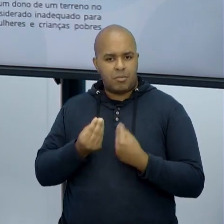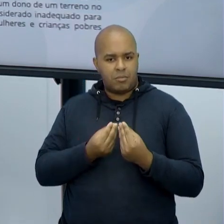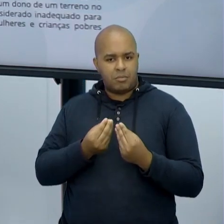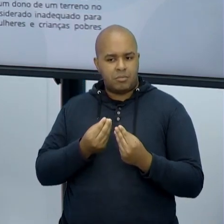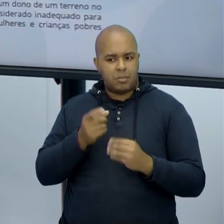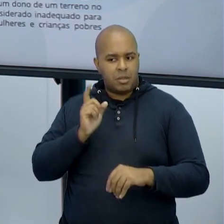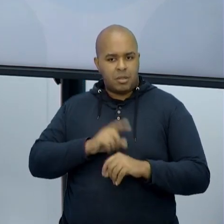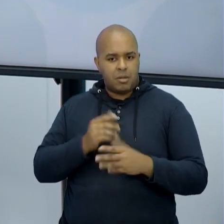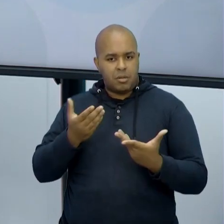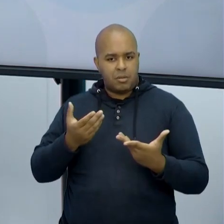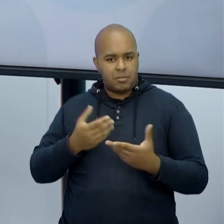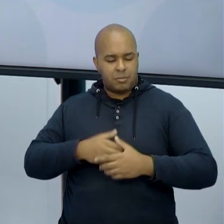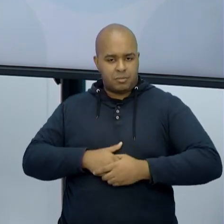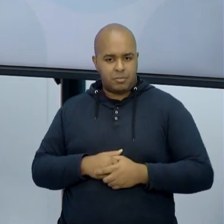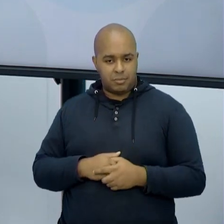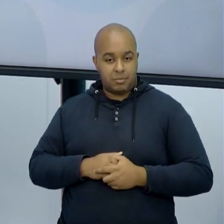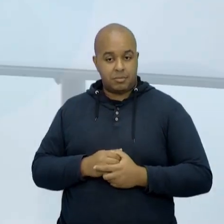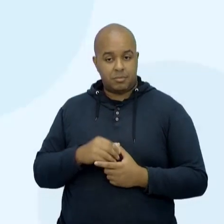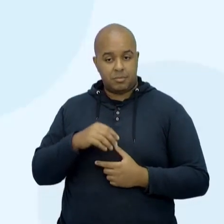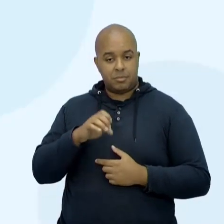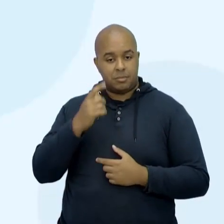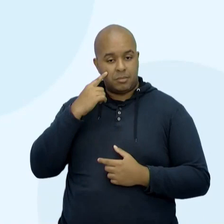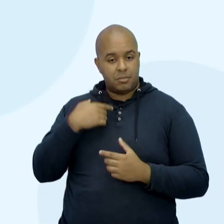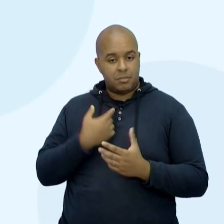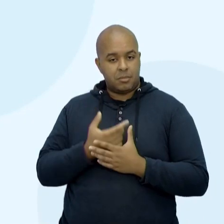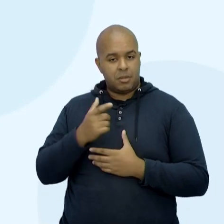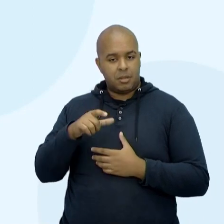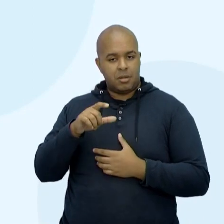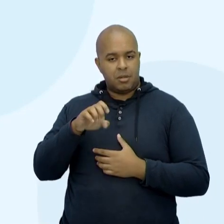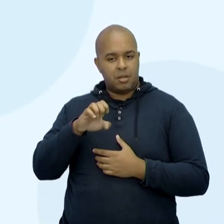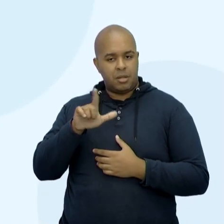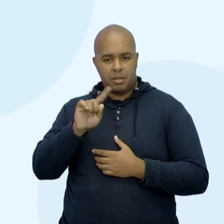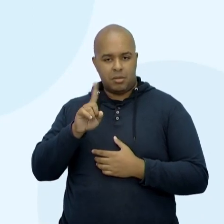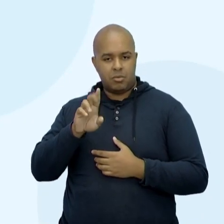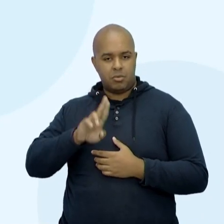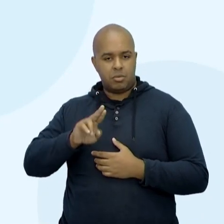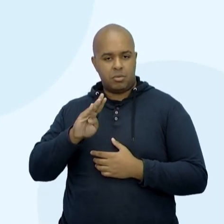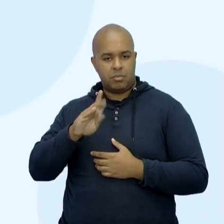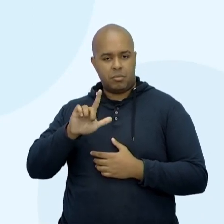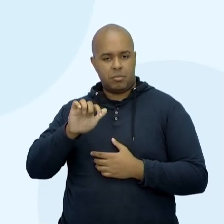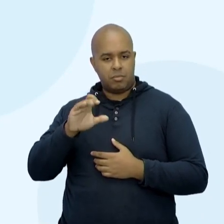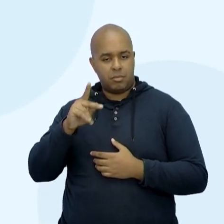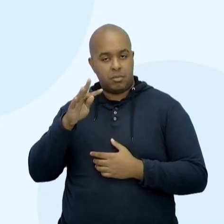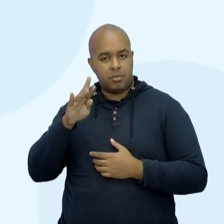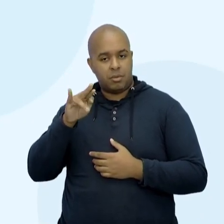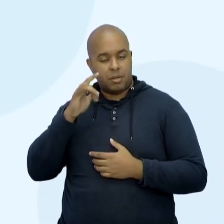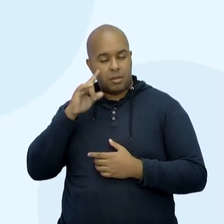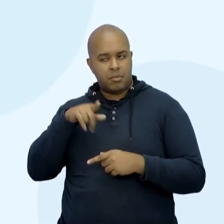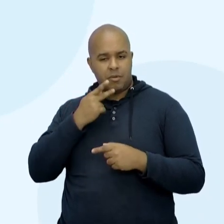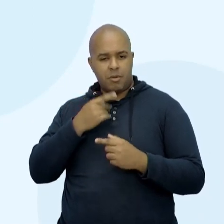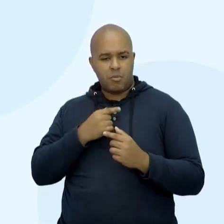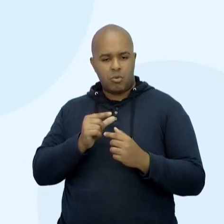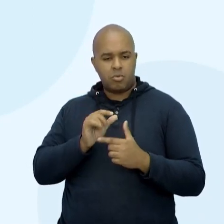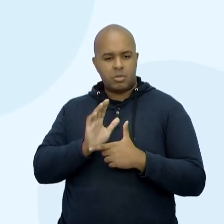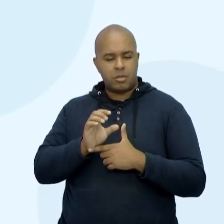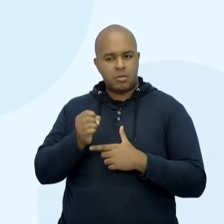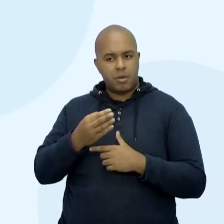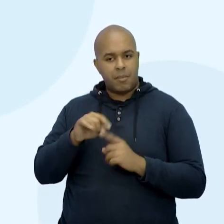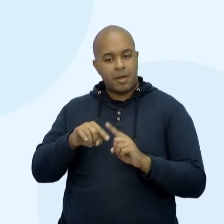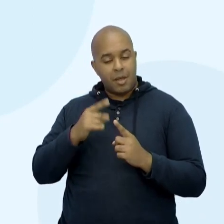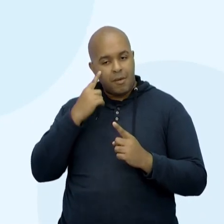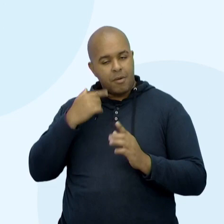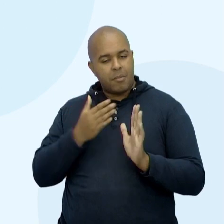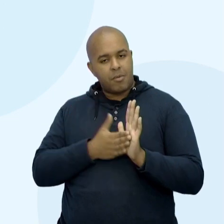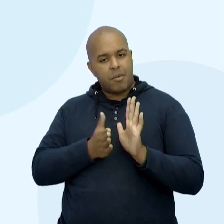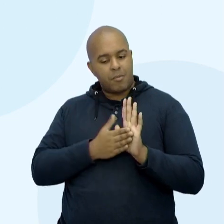do momento. Eles não usam black tie, São Paulo também, 81. E aí eu ia falar um pouquinho do cinema novo, mas eu prefiro propor